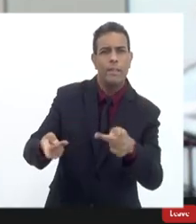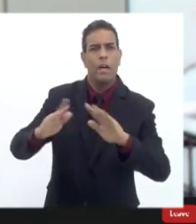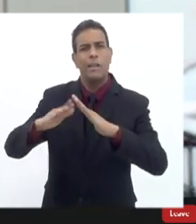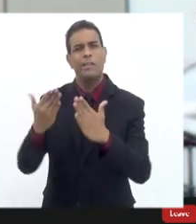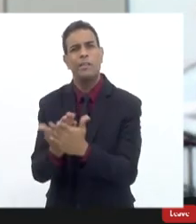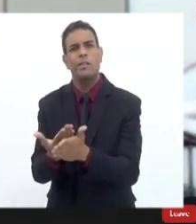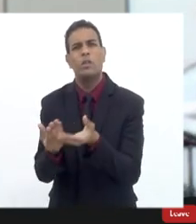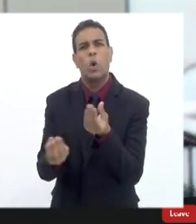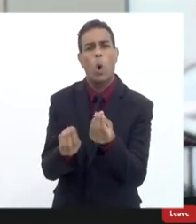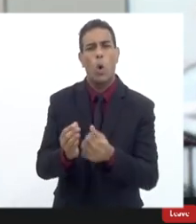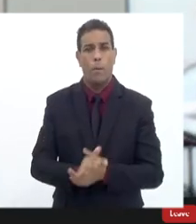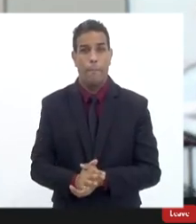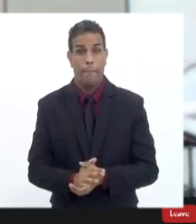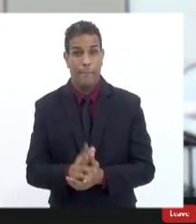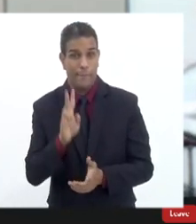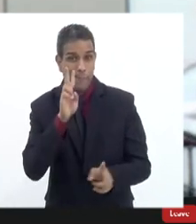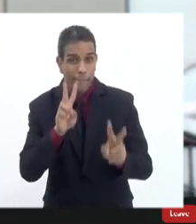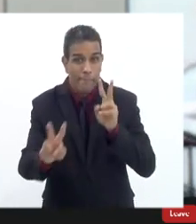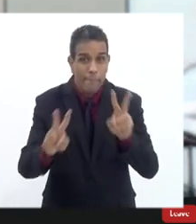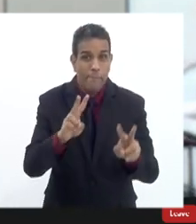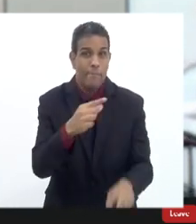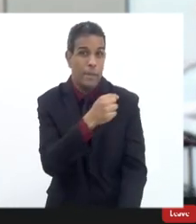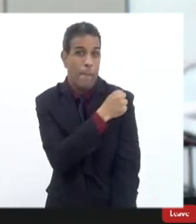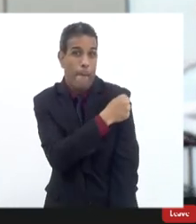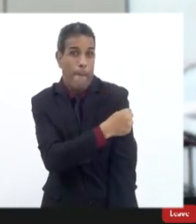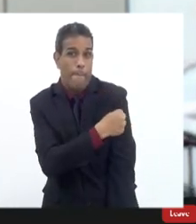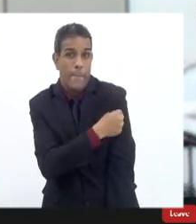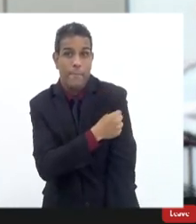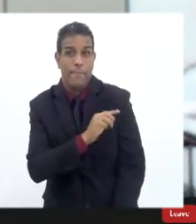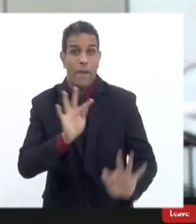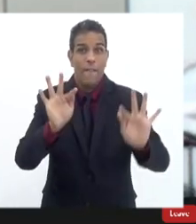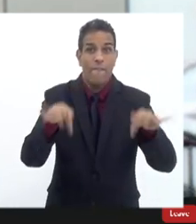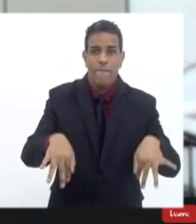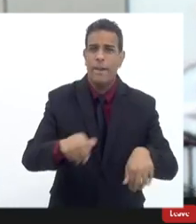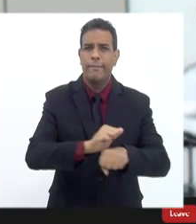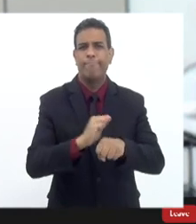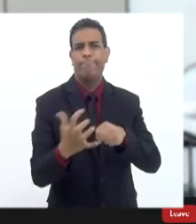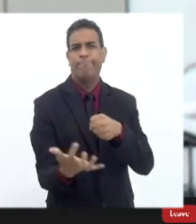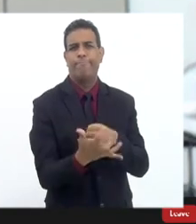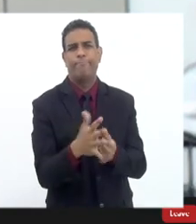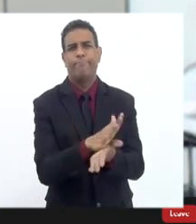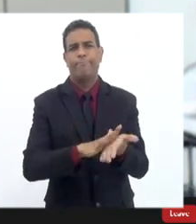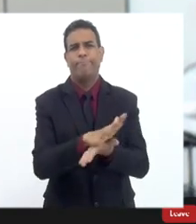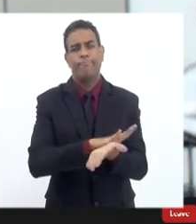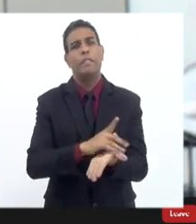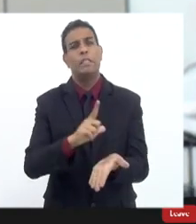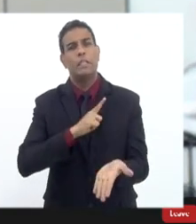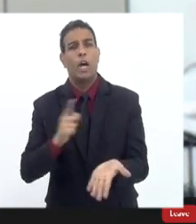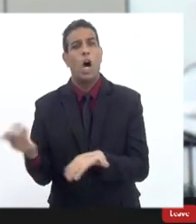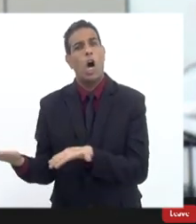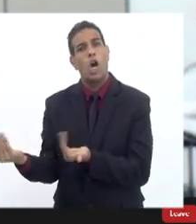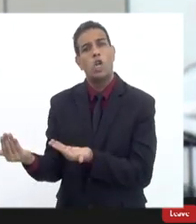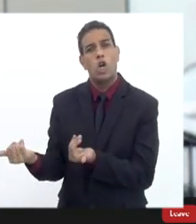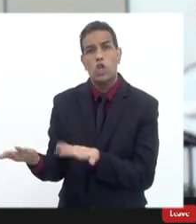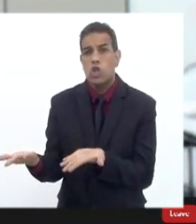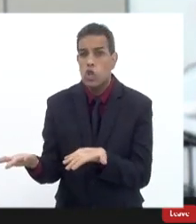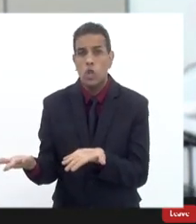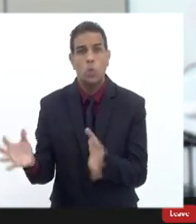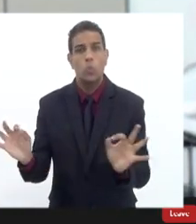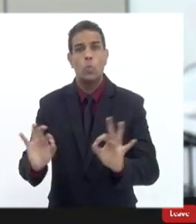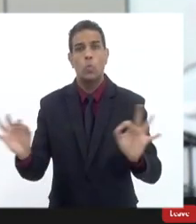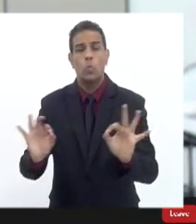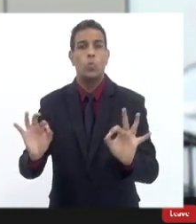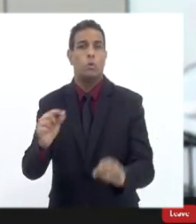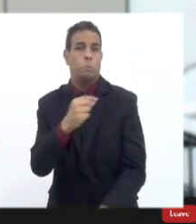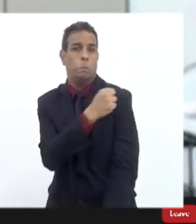infelizmente, a imunização dos profissionais de educação não significa o fim da pandemia. Primeiro, porque os adolescentes majoritariamente ainda não foram